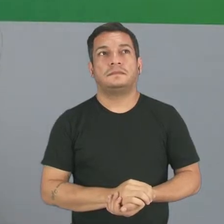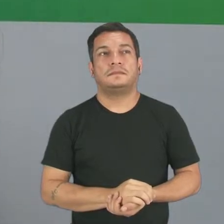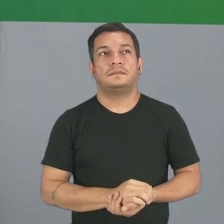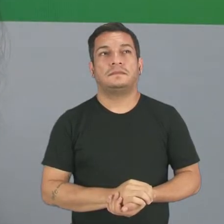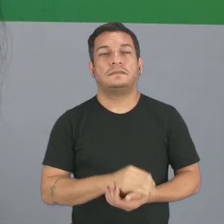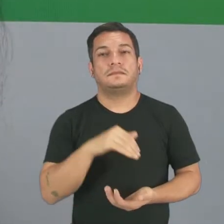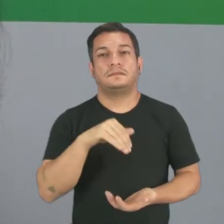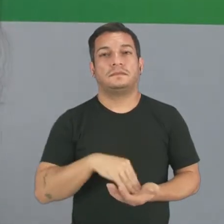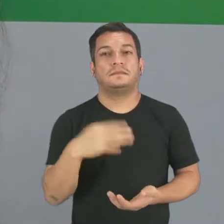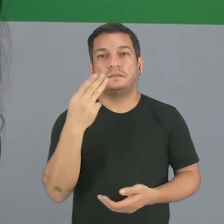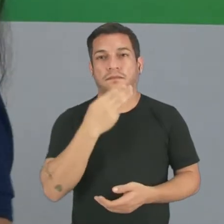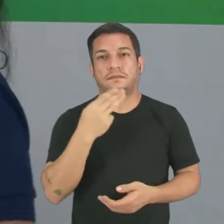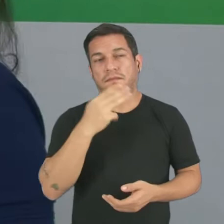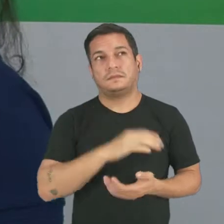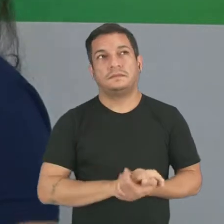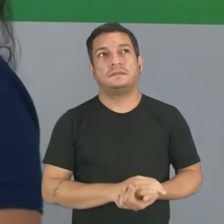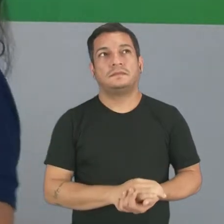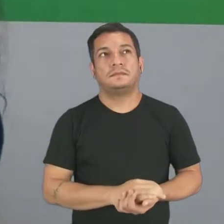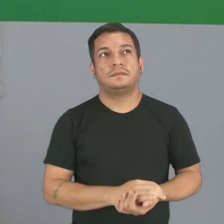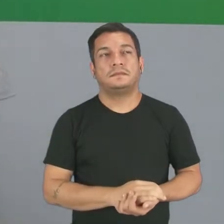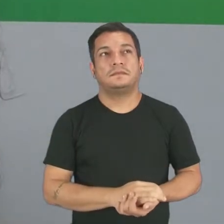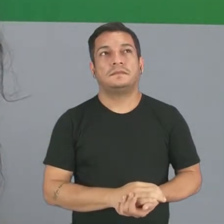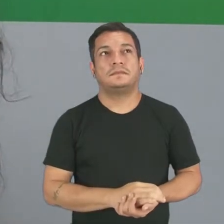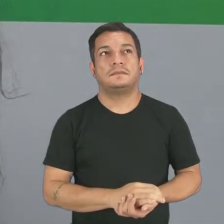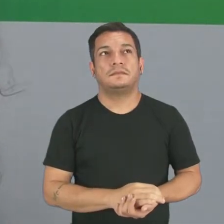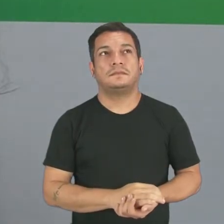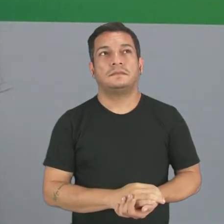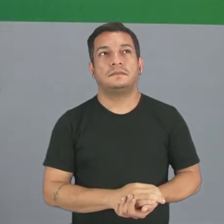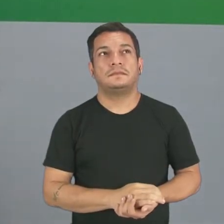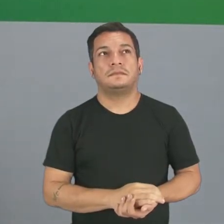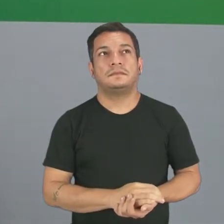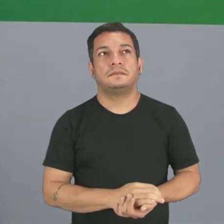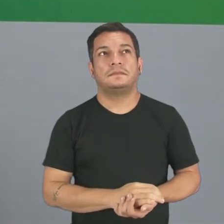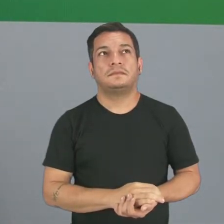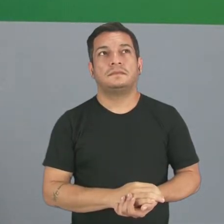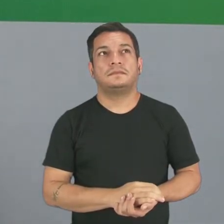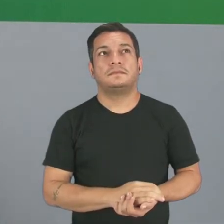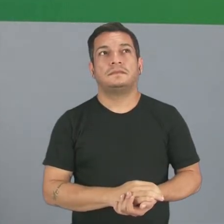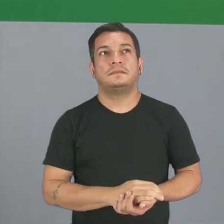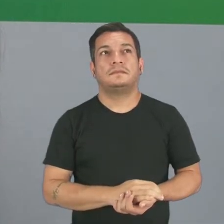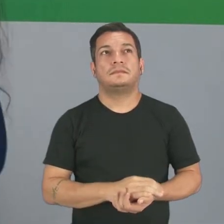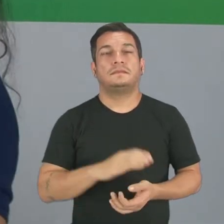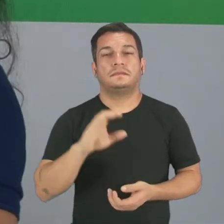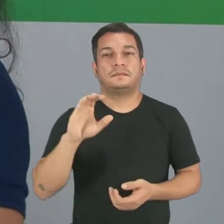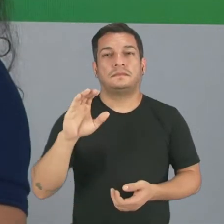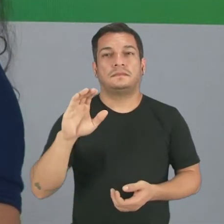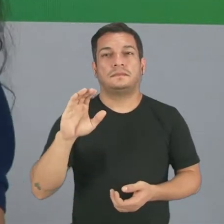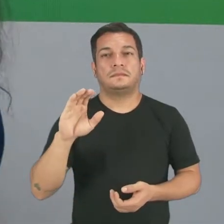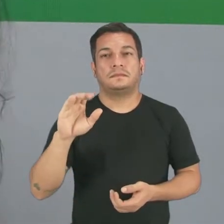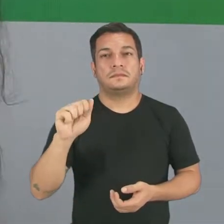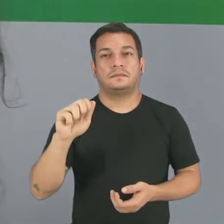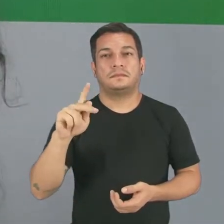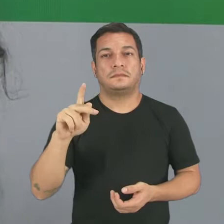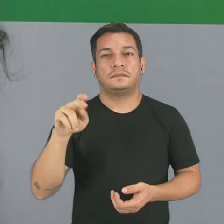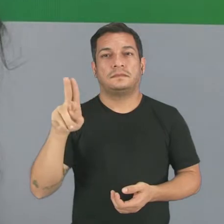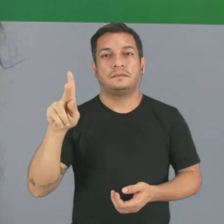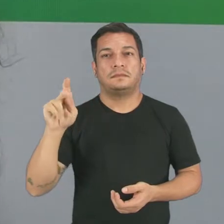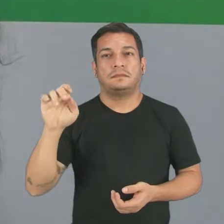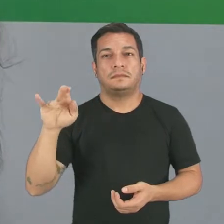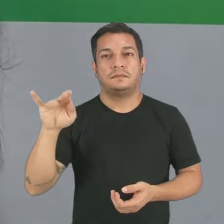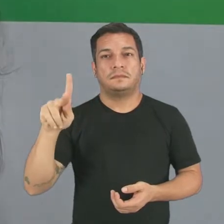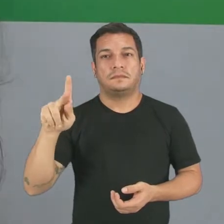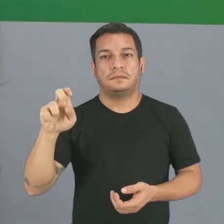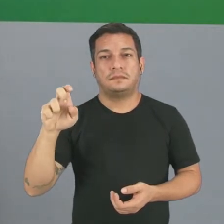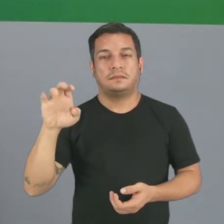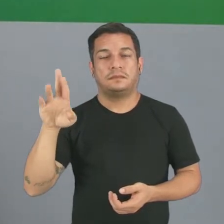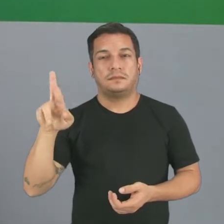doce, ou o primeiro, é o cupcake. Vamos contar quantas